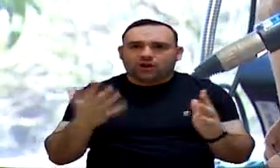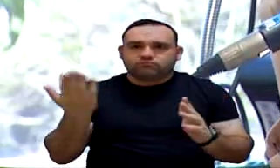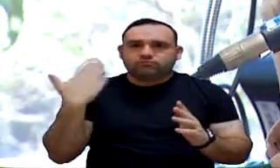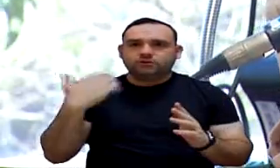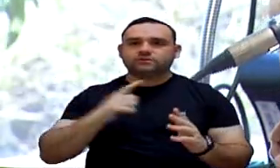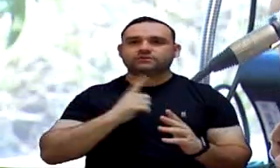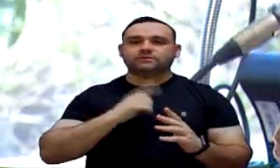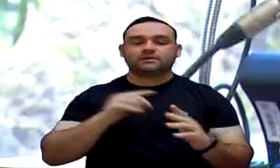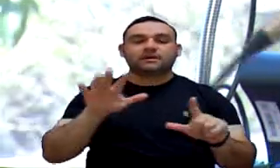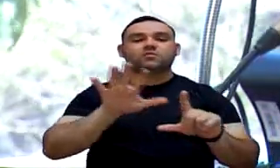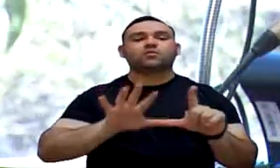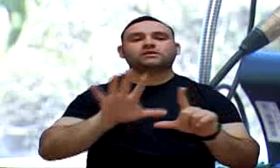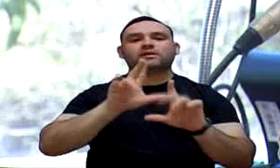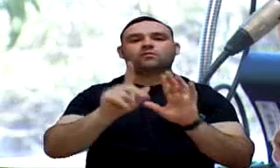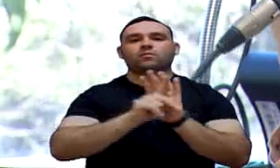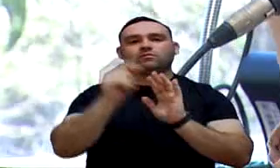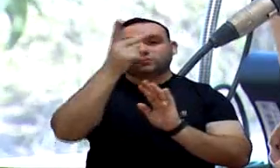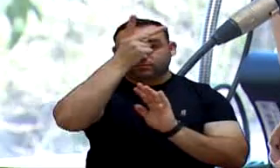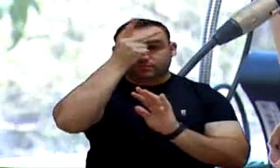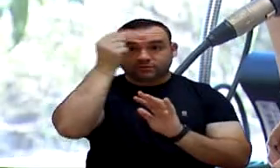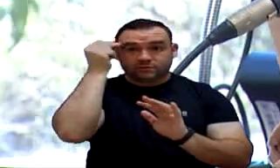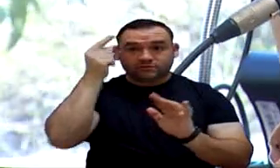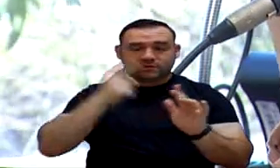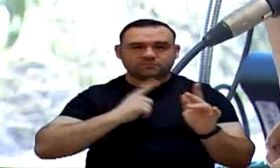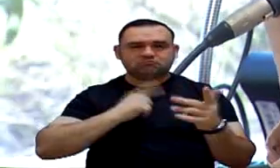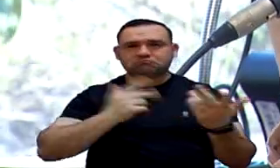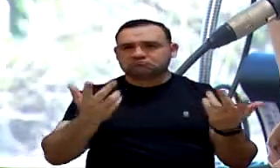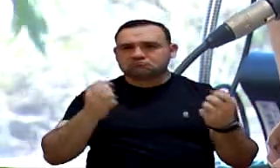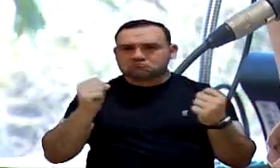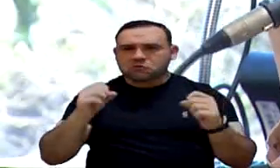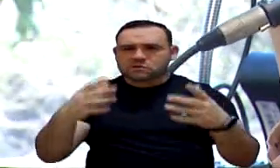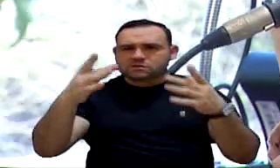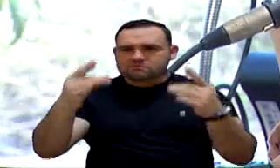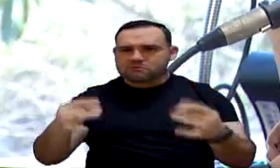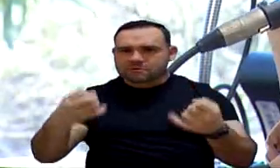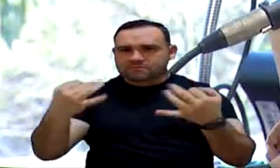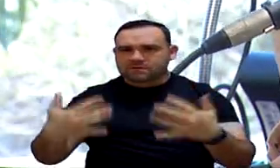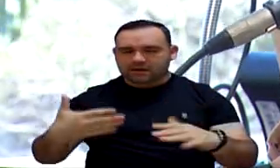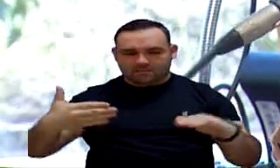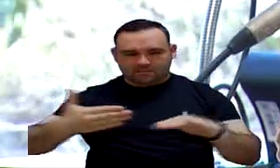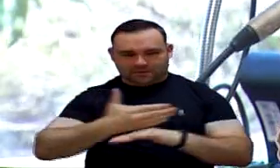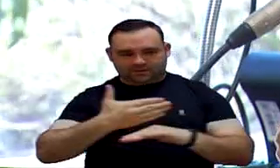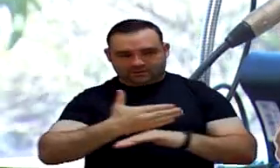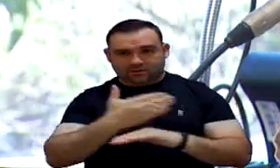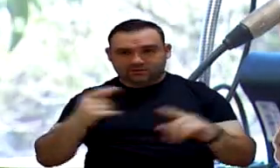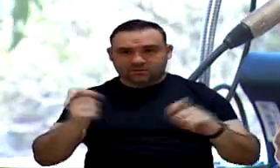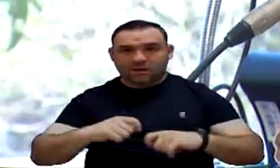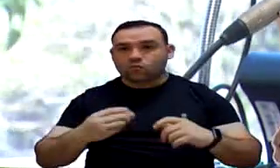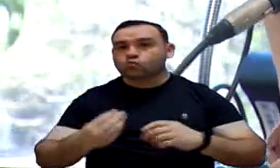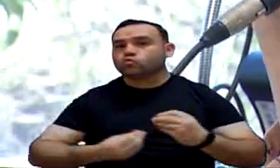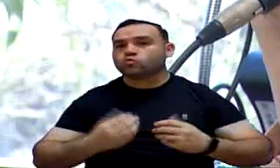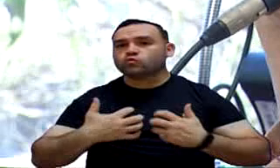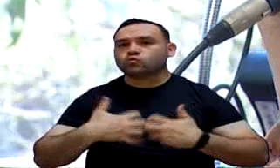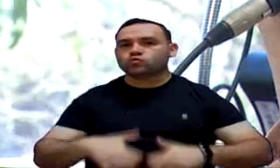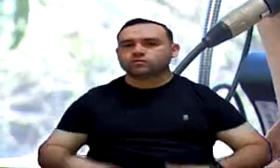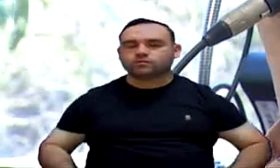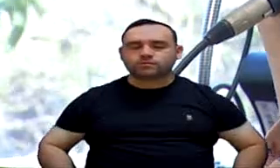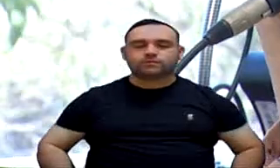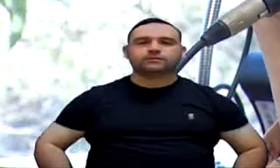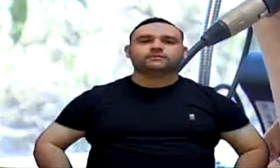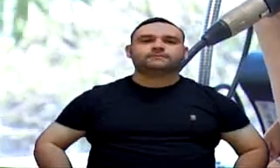o portal da prefeitura tem uma senhor pode dar uma ideia para nós da participação como foi isso